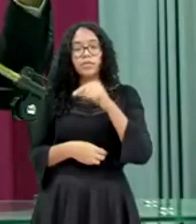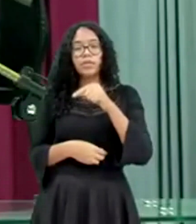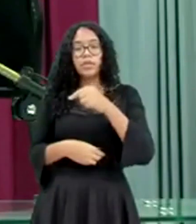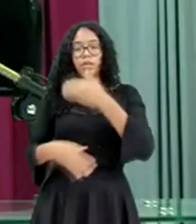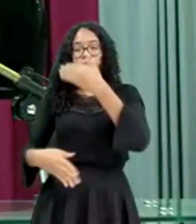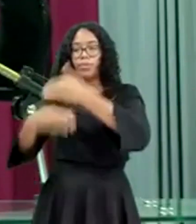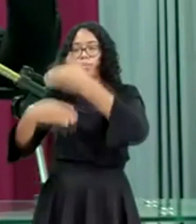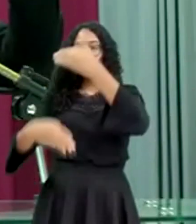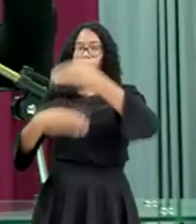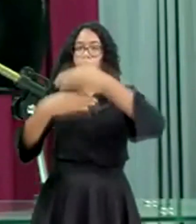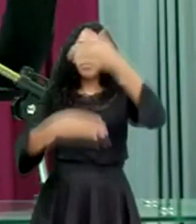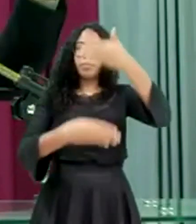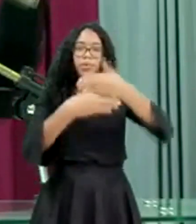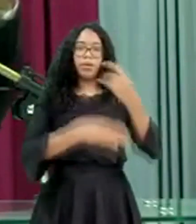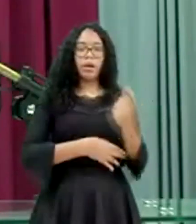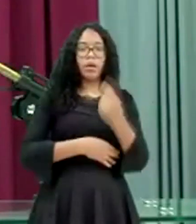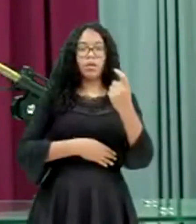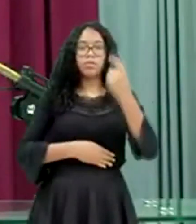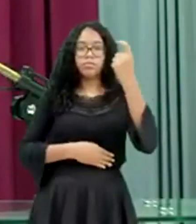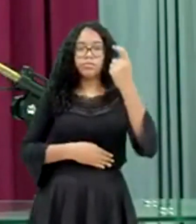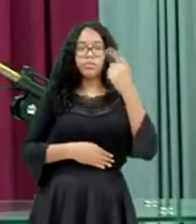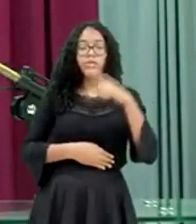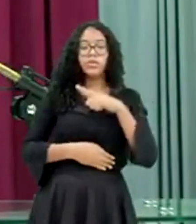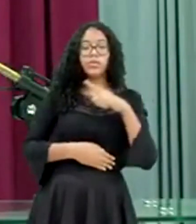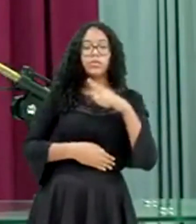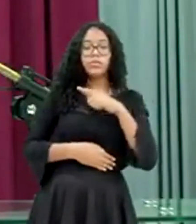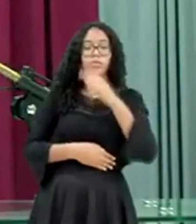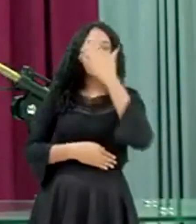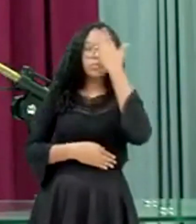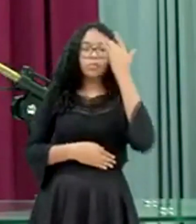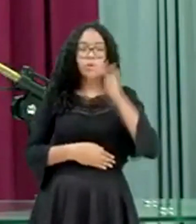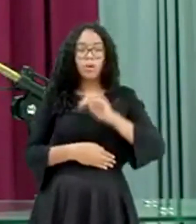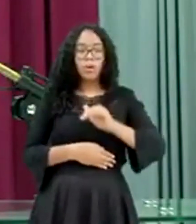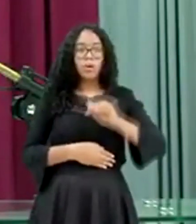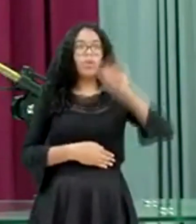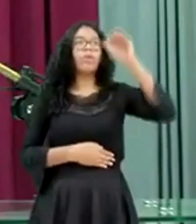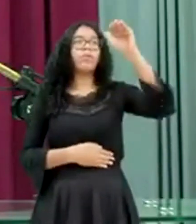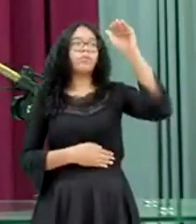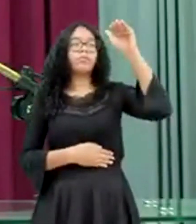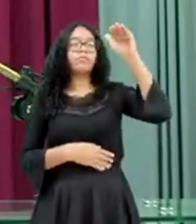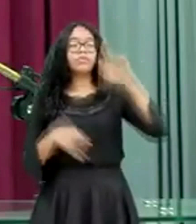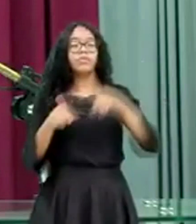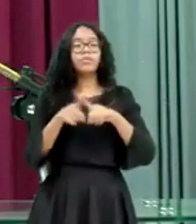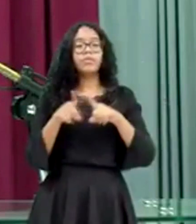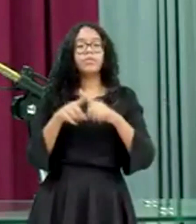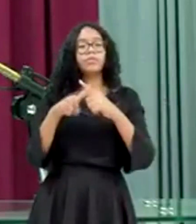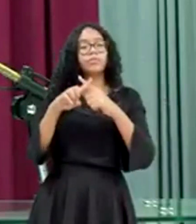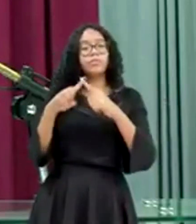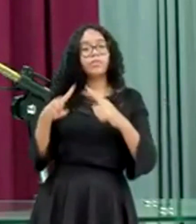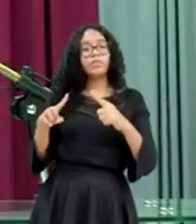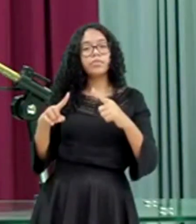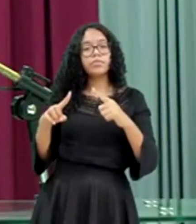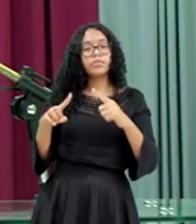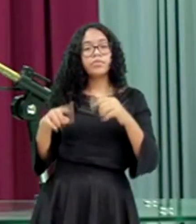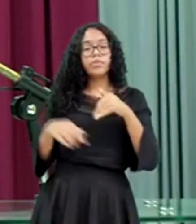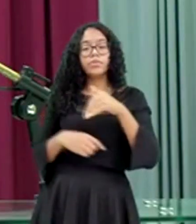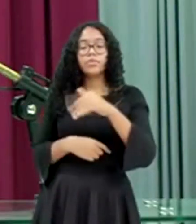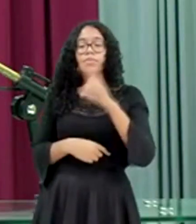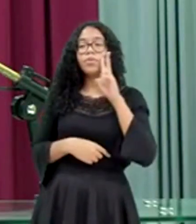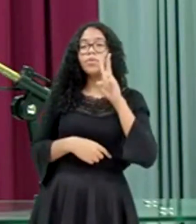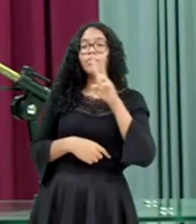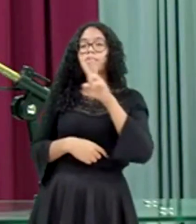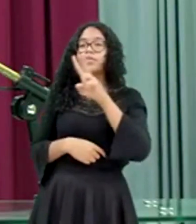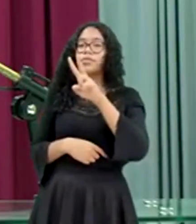muralhas intransponíveis, eles viram tudo, só que eles viram isso, mas continuaram olhando para o